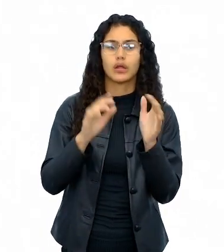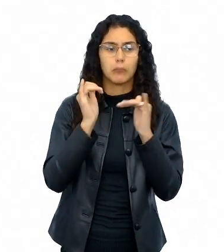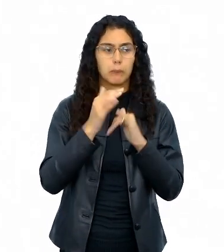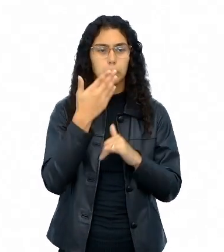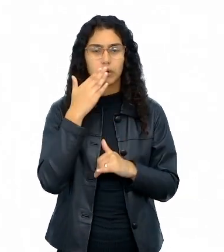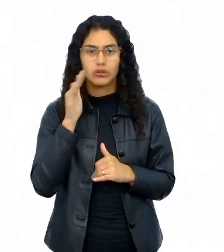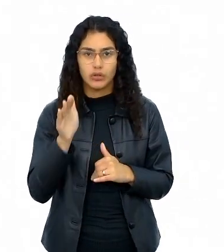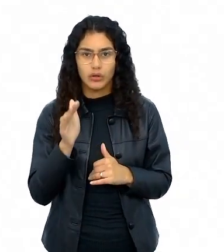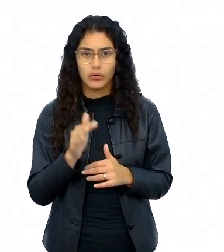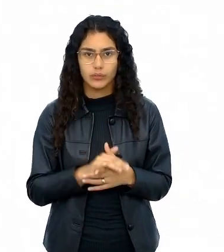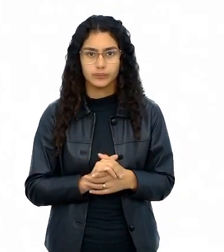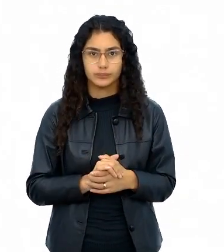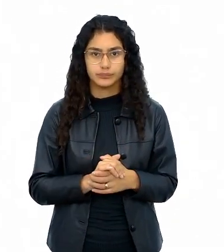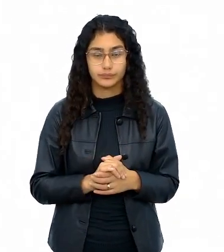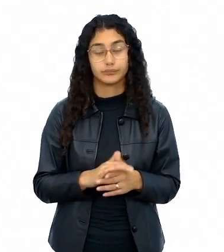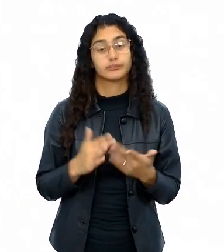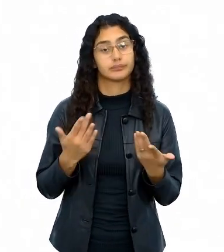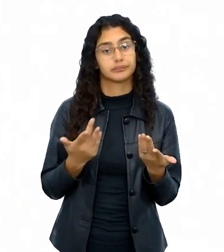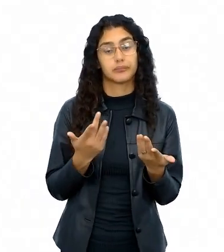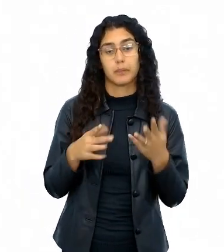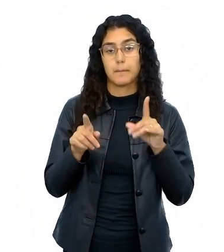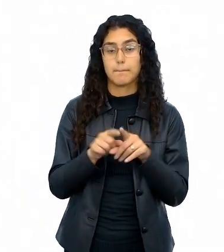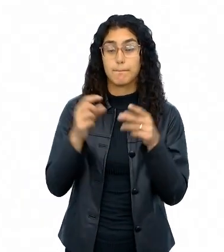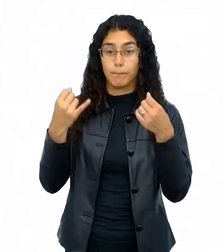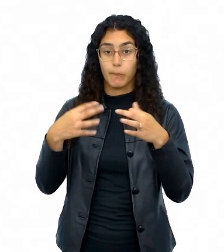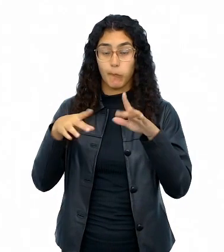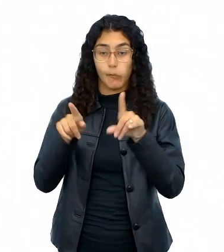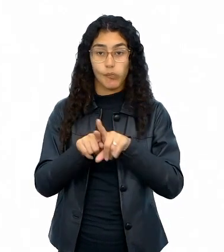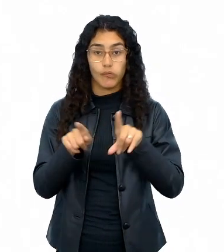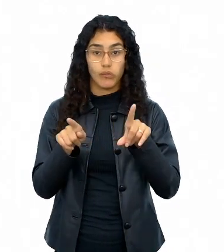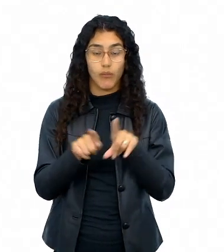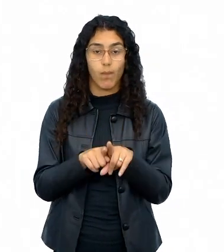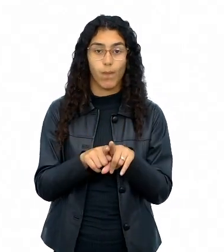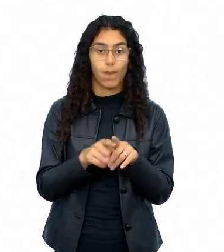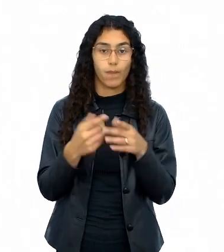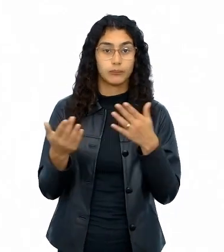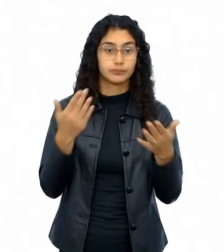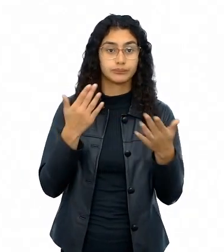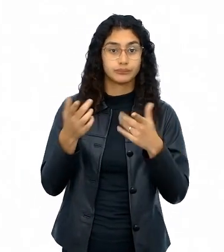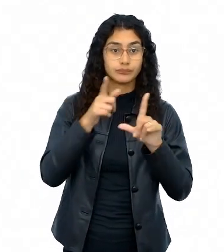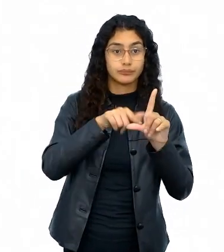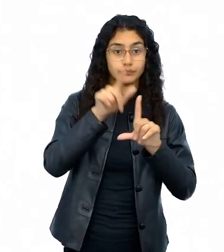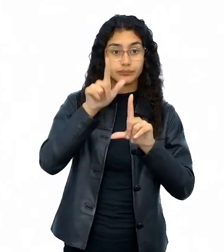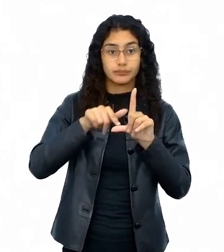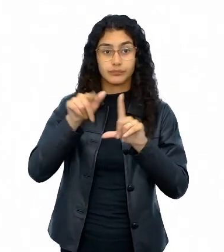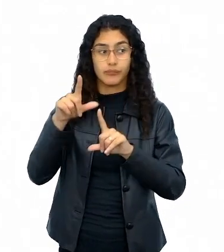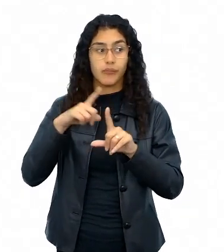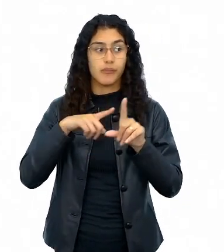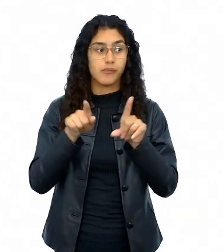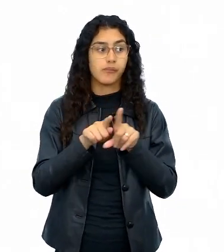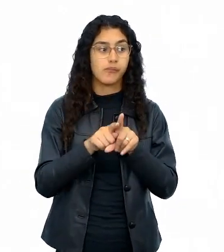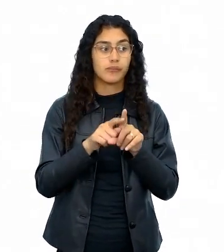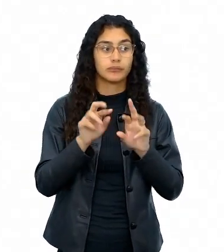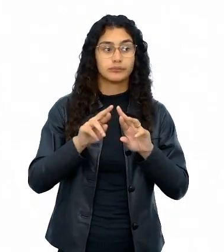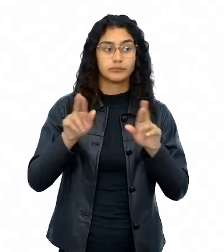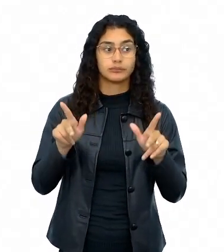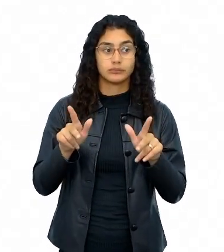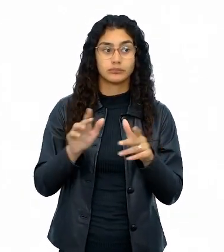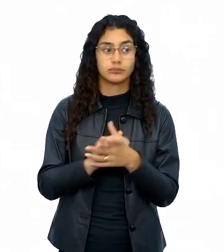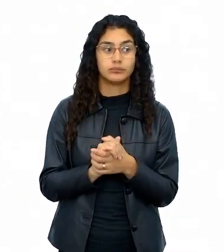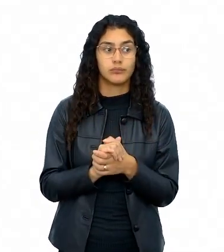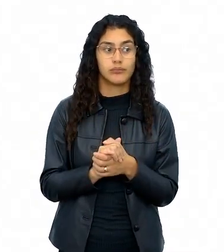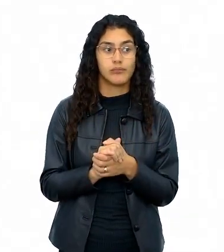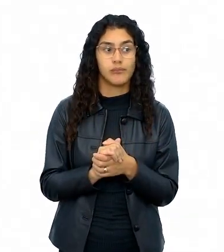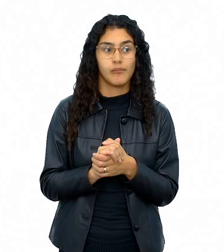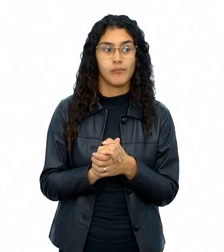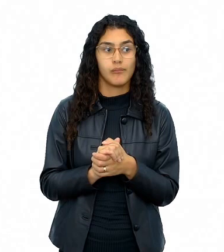pedindo? Né? E aí ele fala também para comparar gráficos. Então, vamos usar cor diferente? Sei